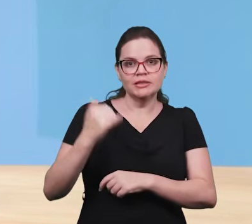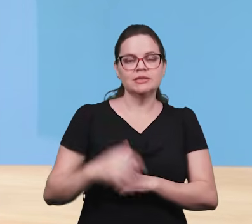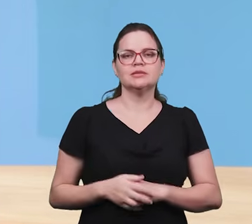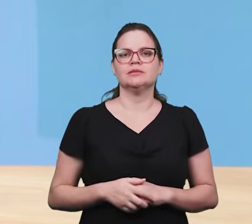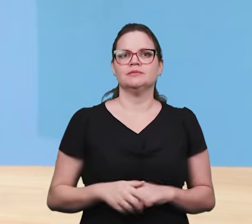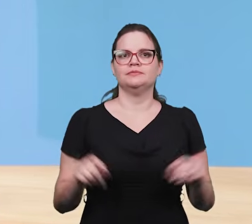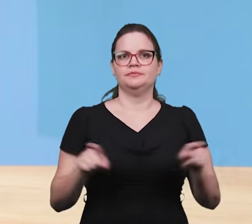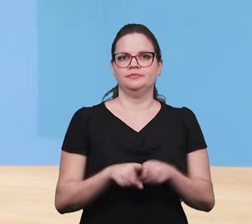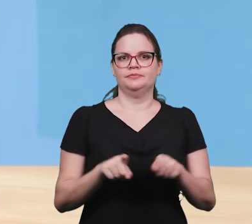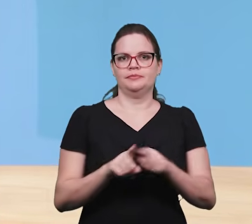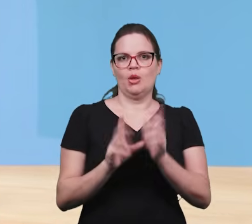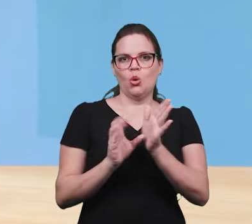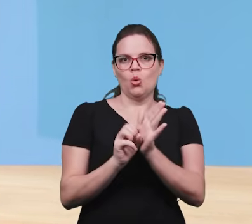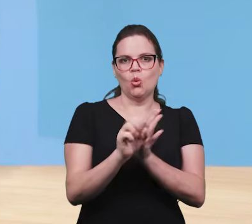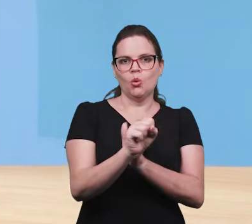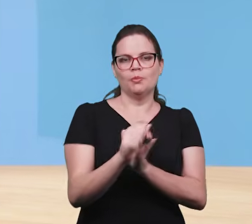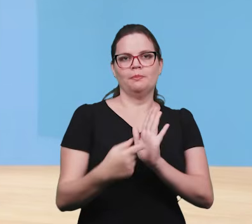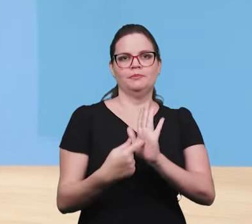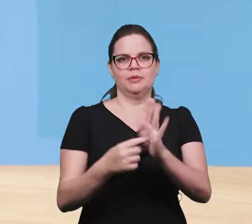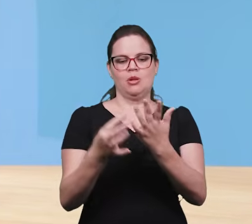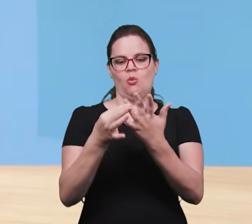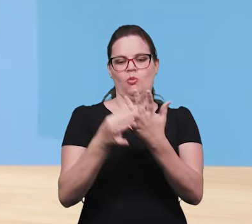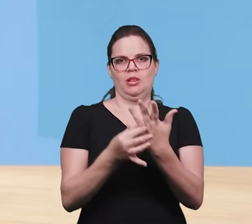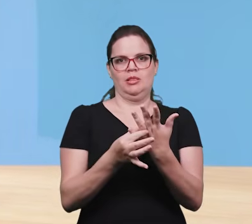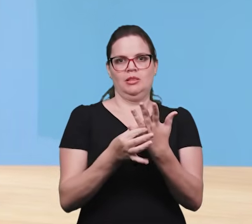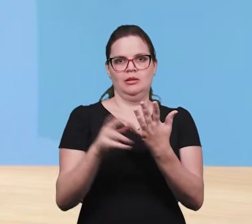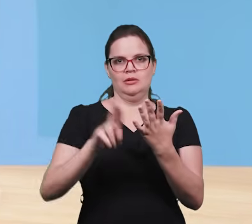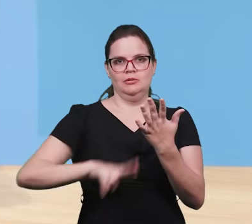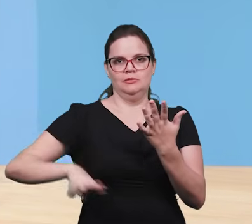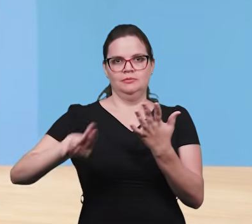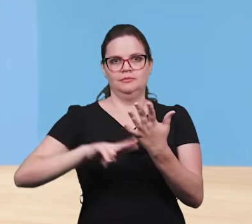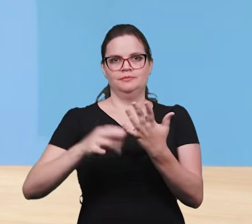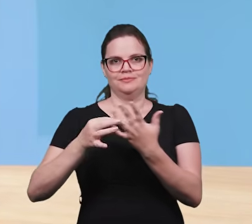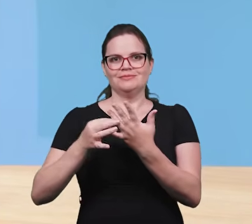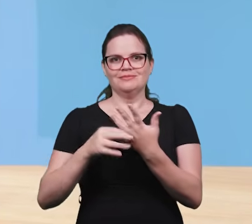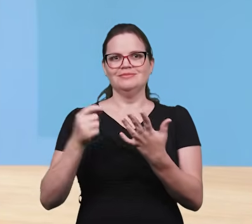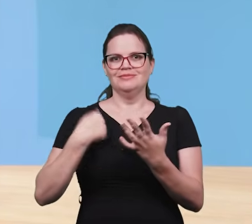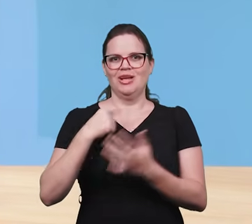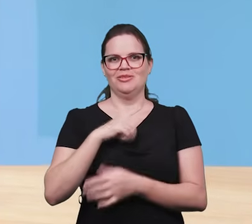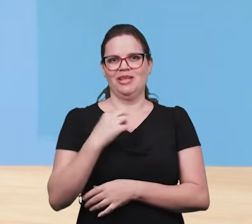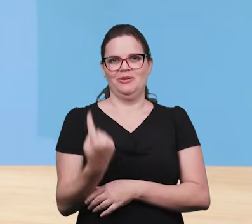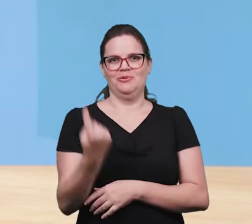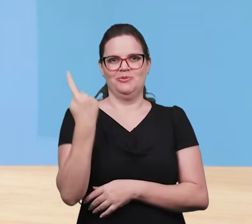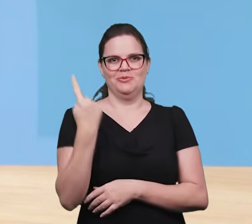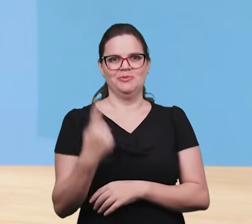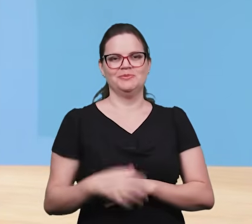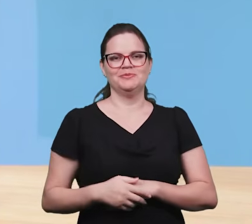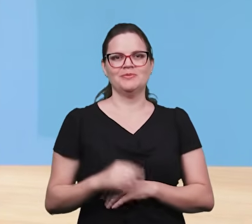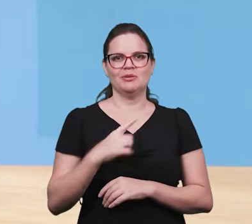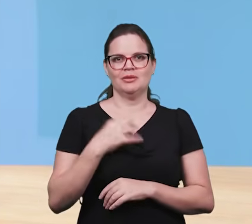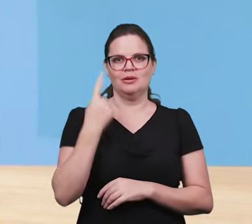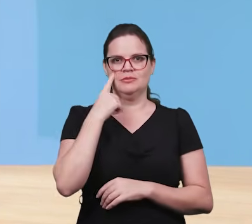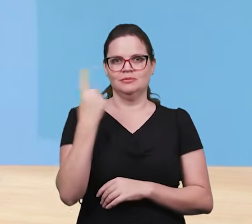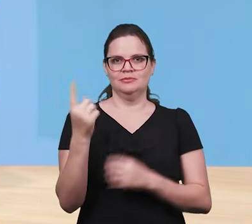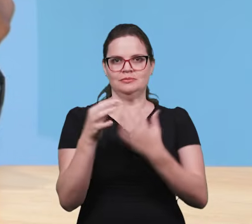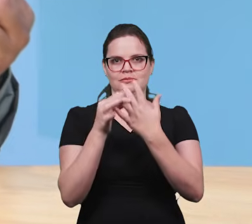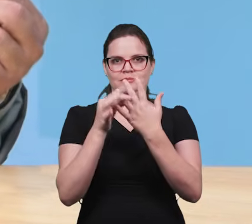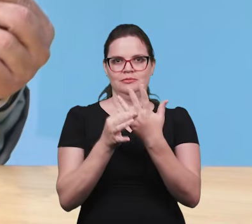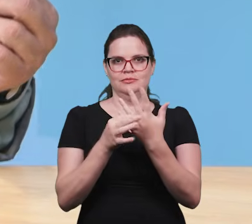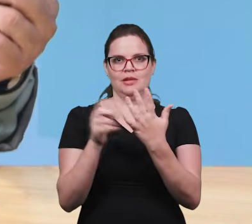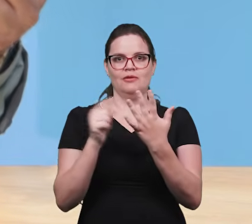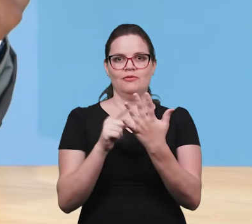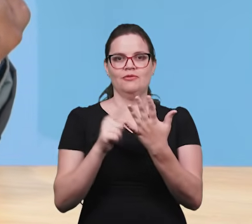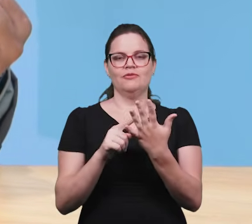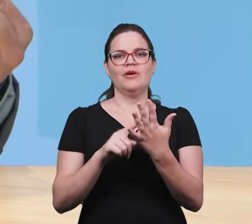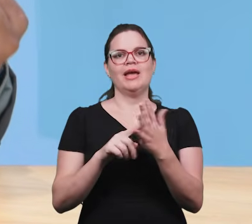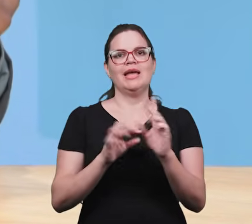exemplo, o Google, ele lançou o anel que você usa. Que você tem eu tenho aí, um, né? Eu tenho um que ele controla